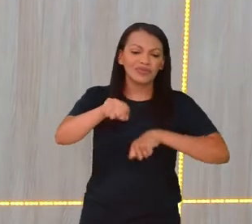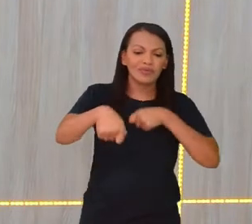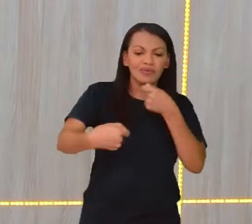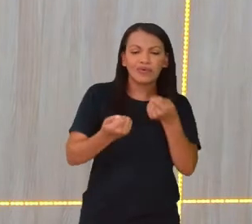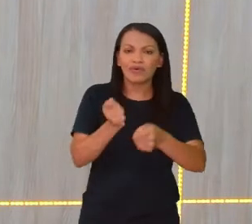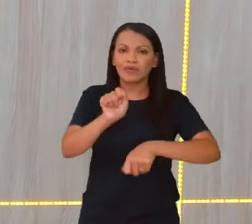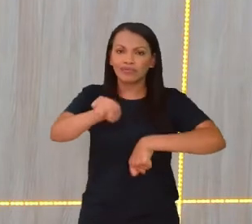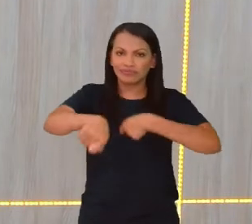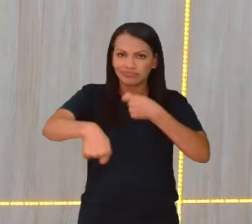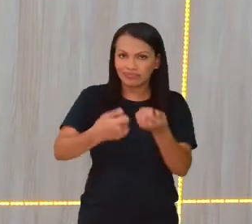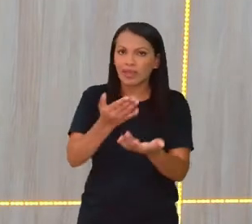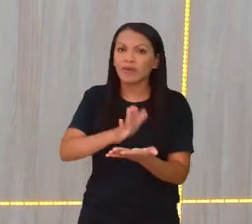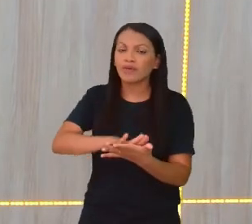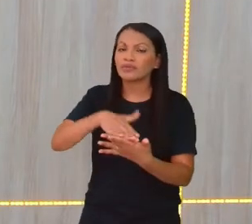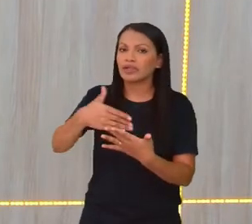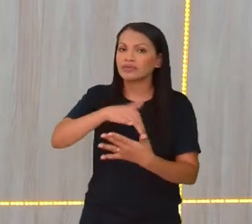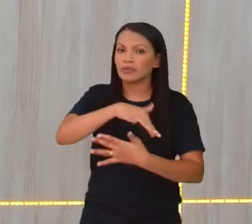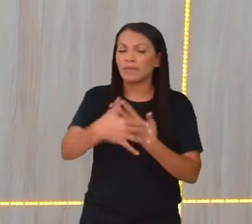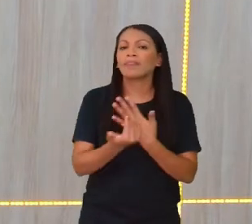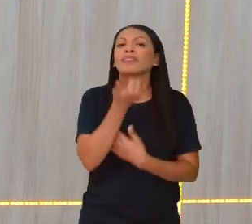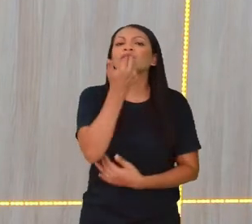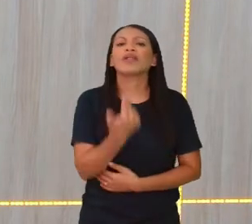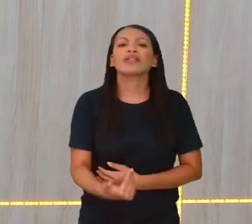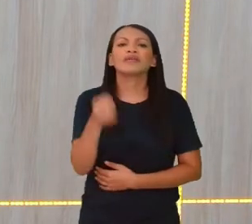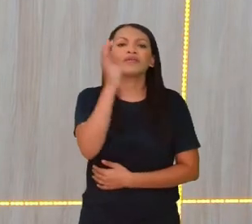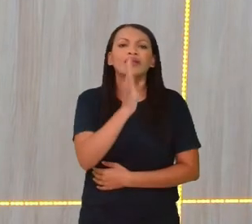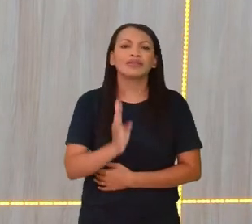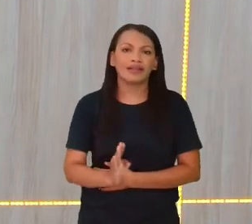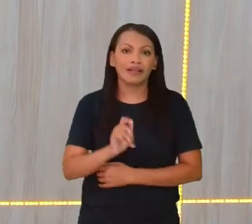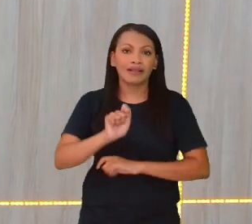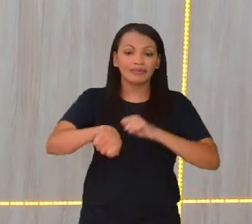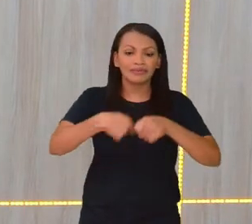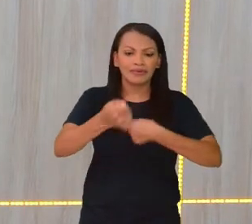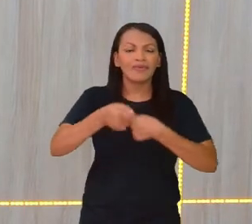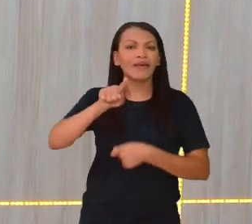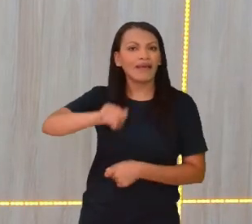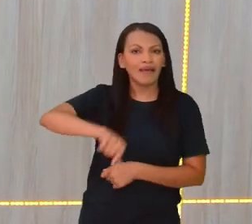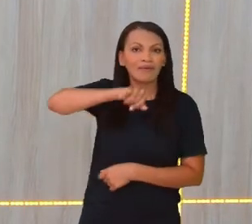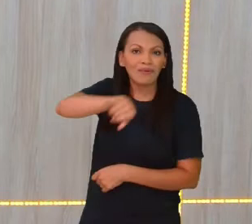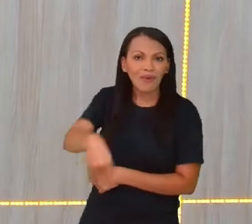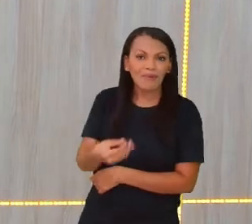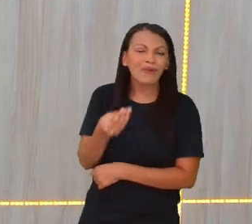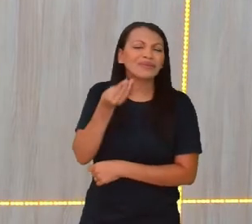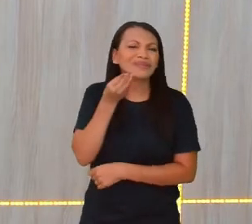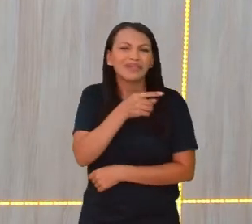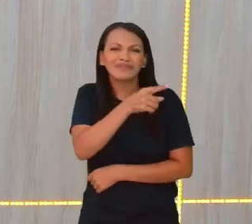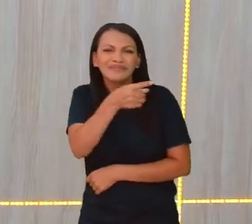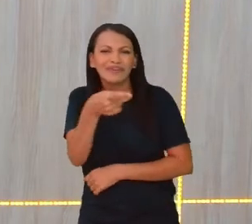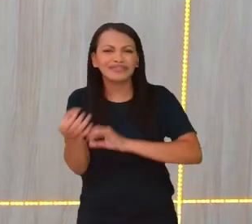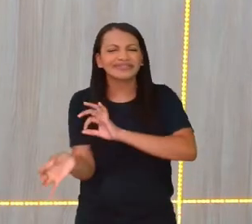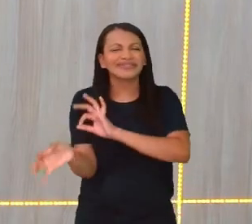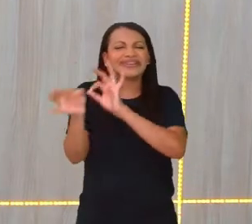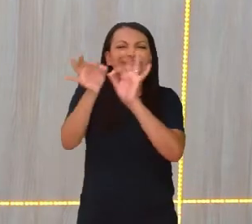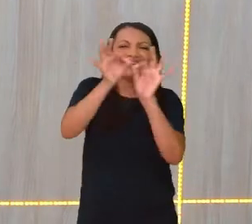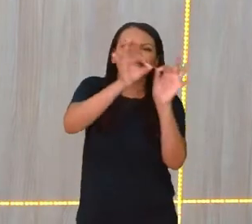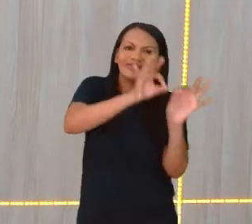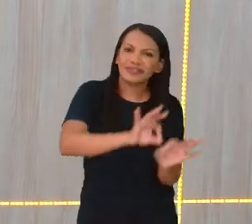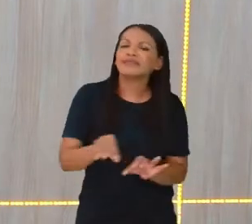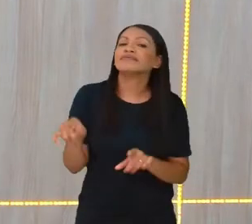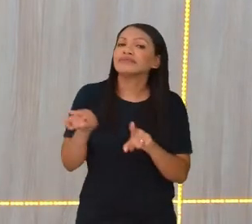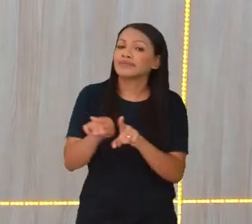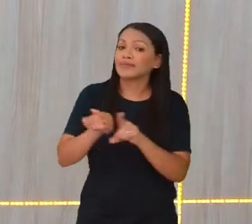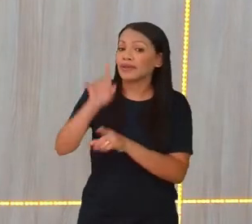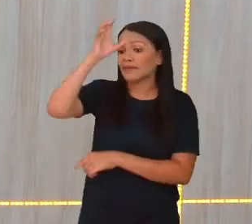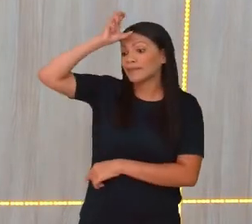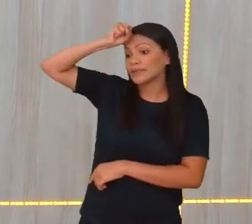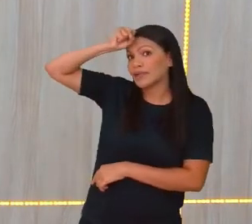tradução simultânea para a língua brasileira de sinais. Então, é uma oportunidade de vocês que estão nos assistindo tanto aprender